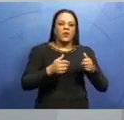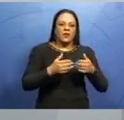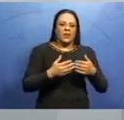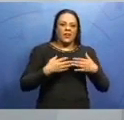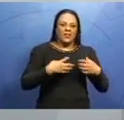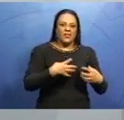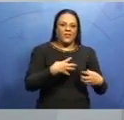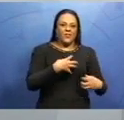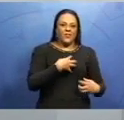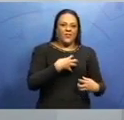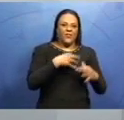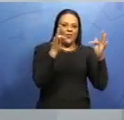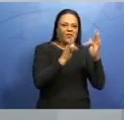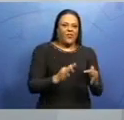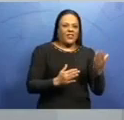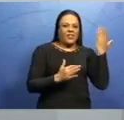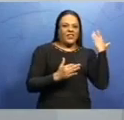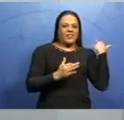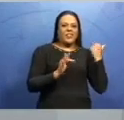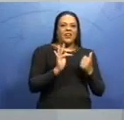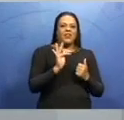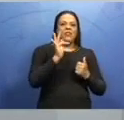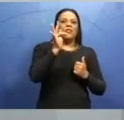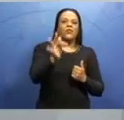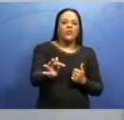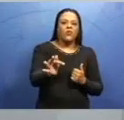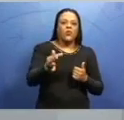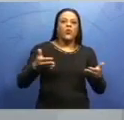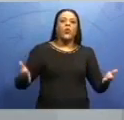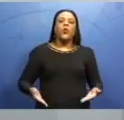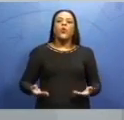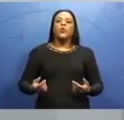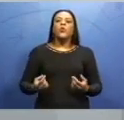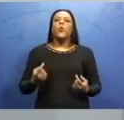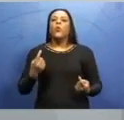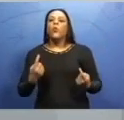Hoje estarei muito feliz ou hoje estou muito feliz?